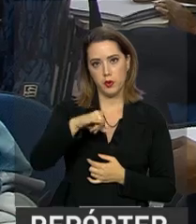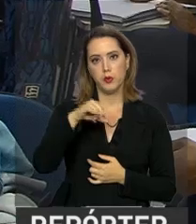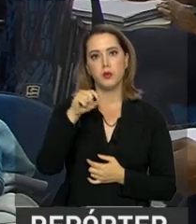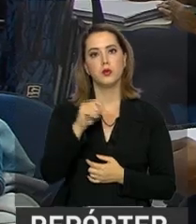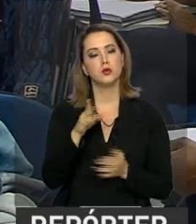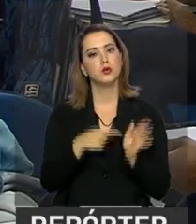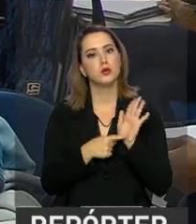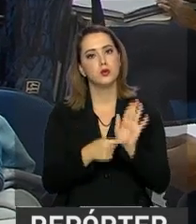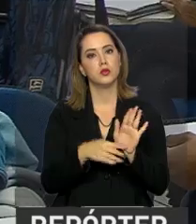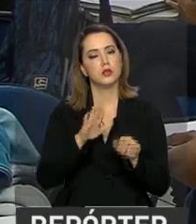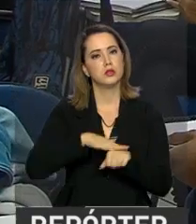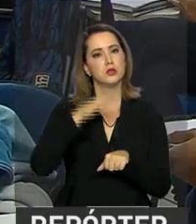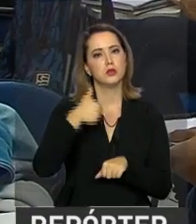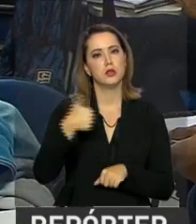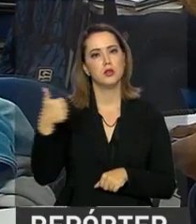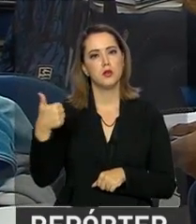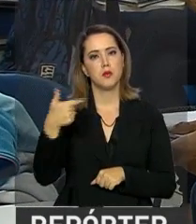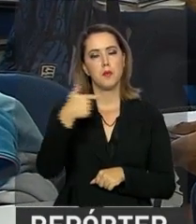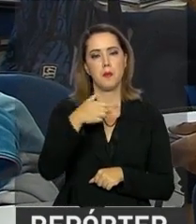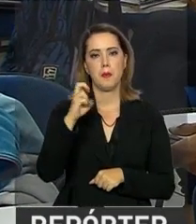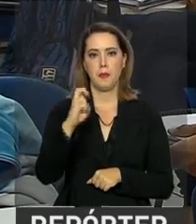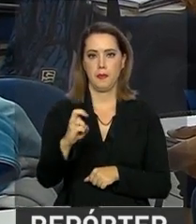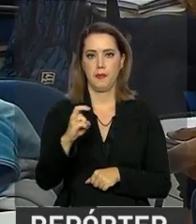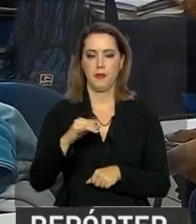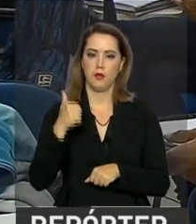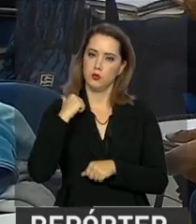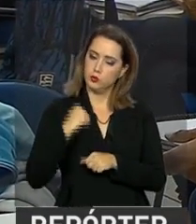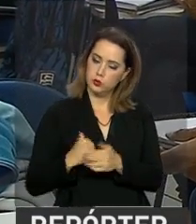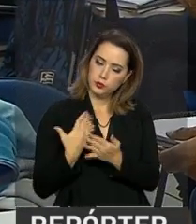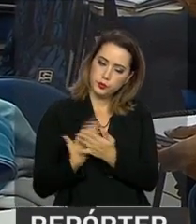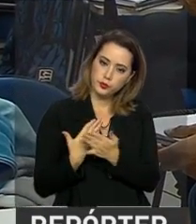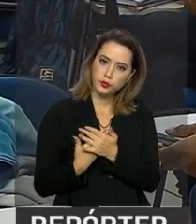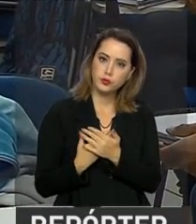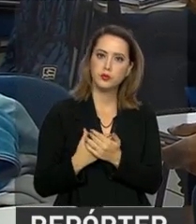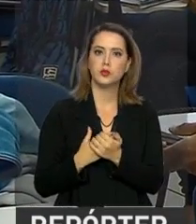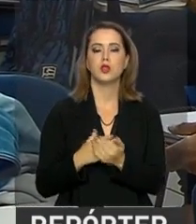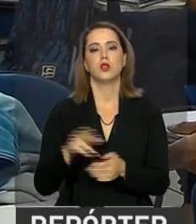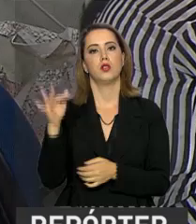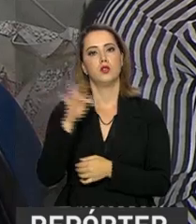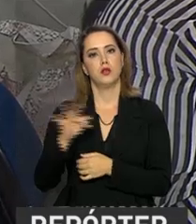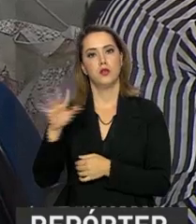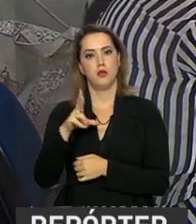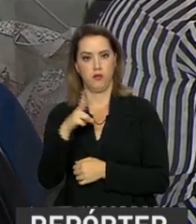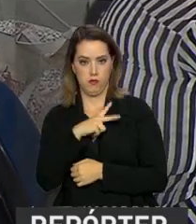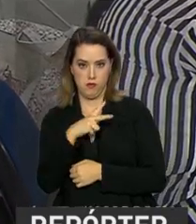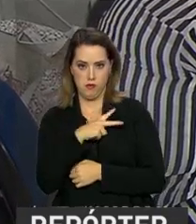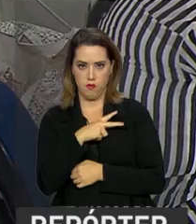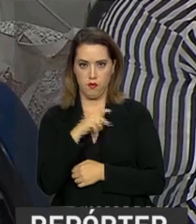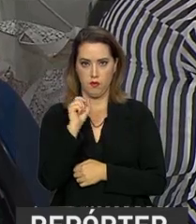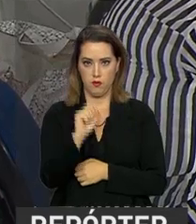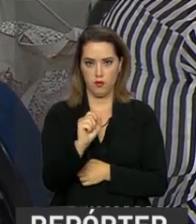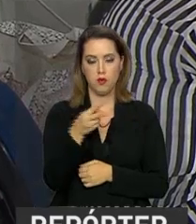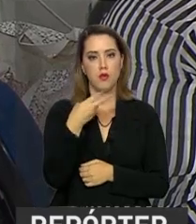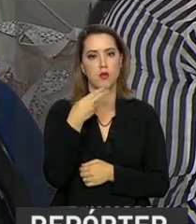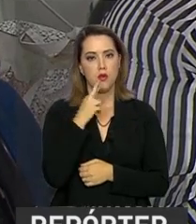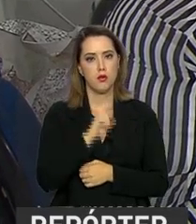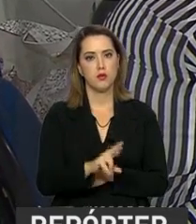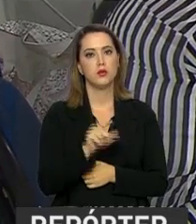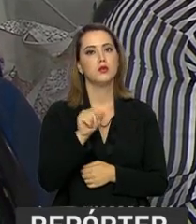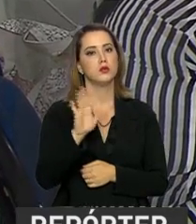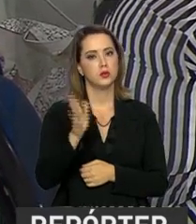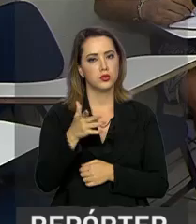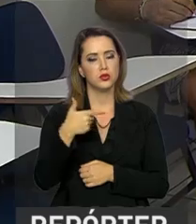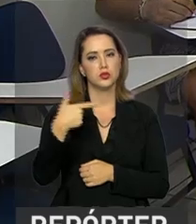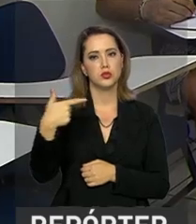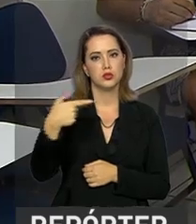nesta edição mais de 125 mil bolsas de estudo em universidades particulares. O resultado da segunda chamada